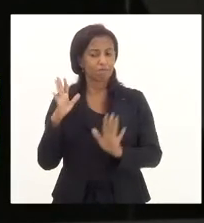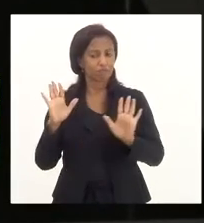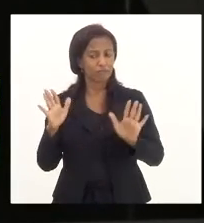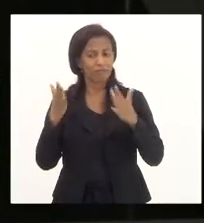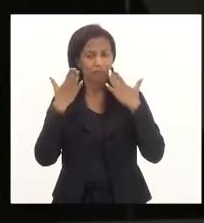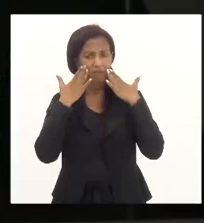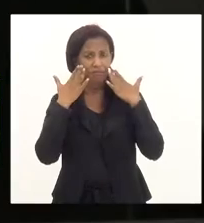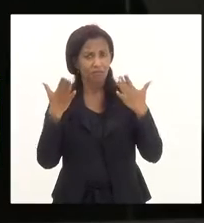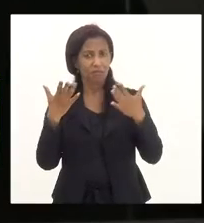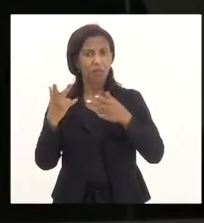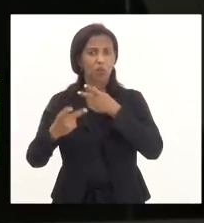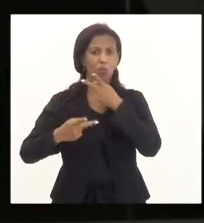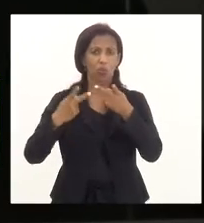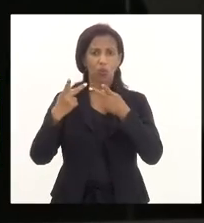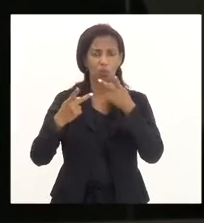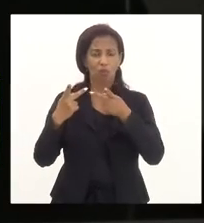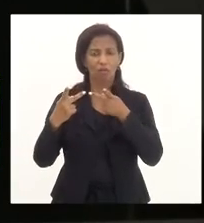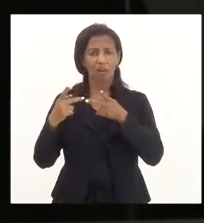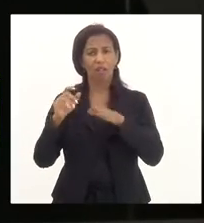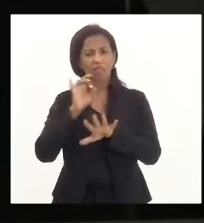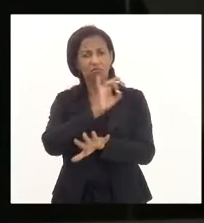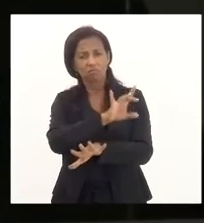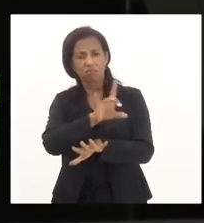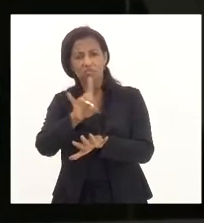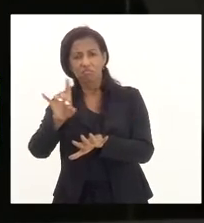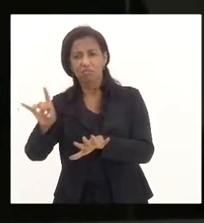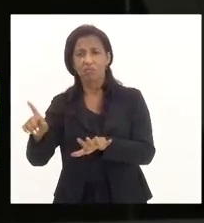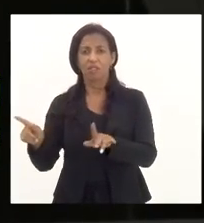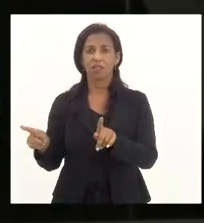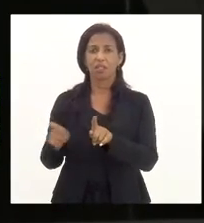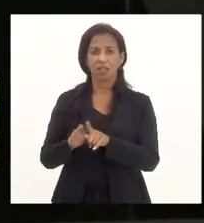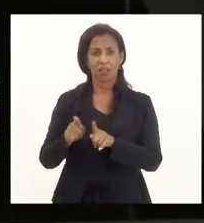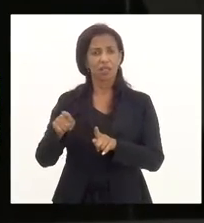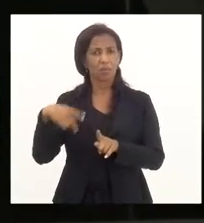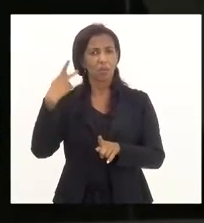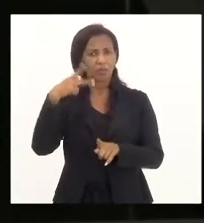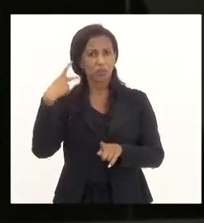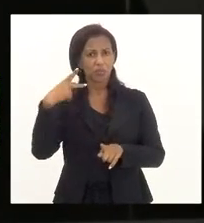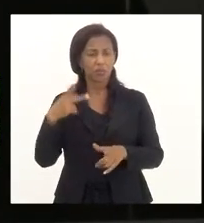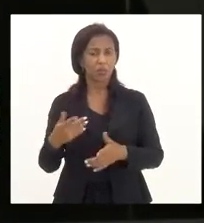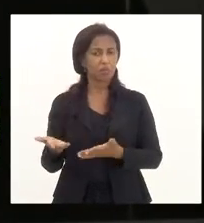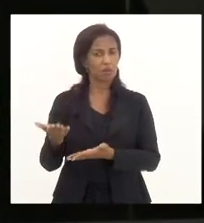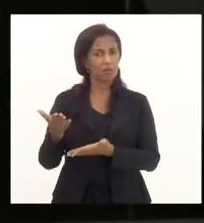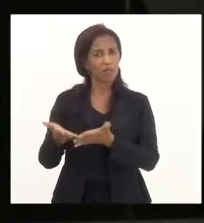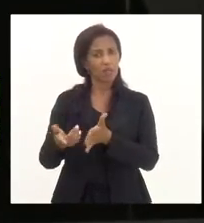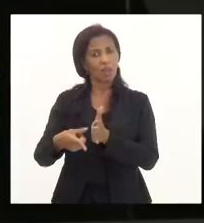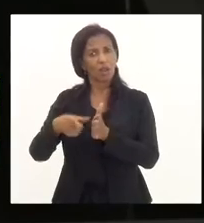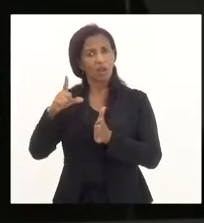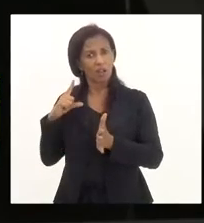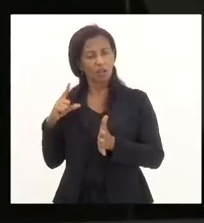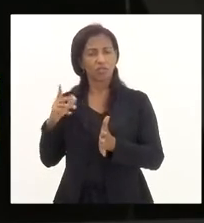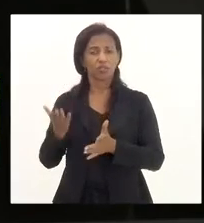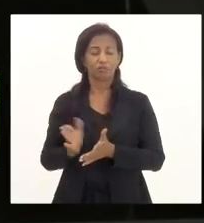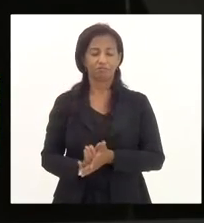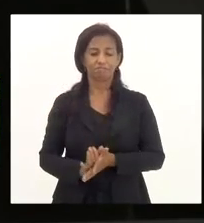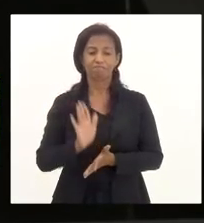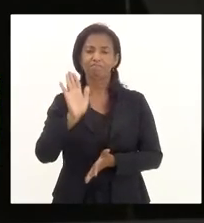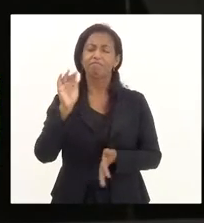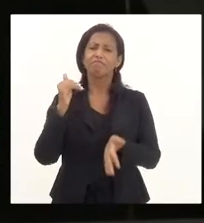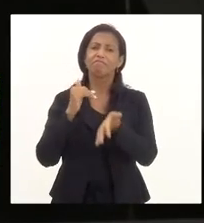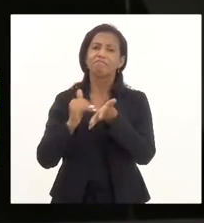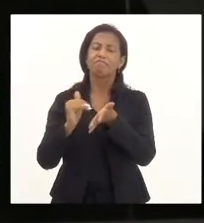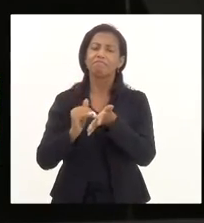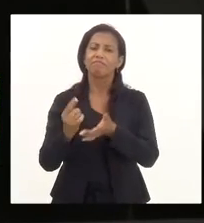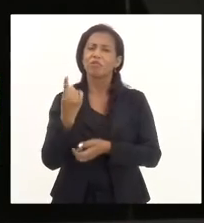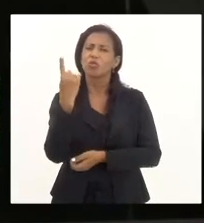contemplada com a fala dos Servidores e também com a fala dos parlamentares que me antecederam mas secretária